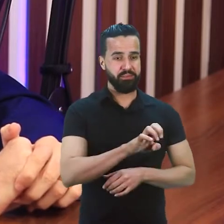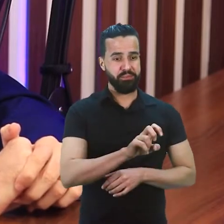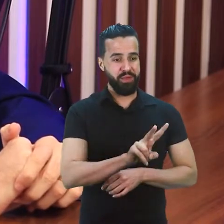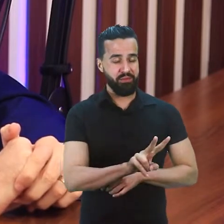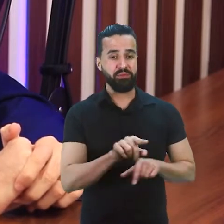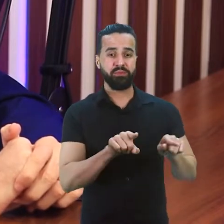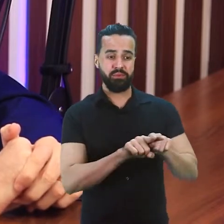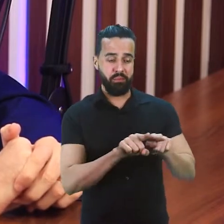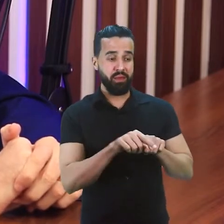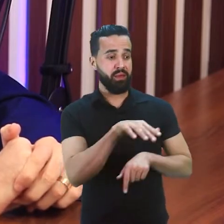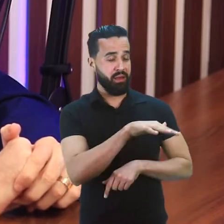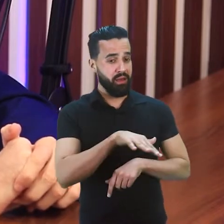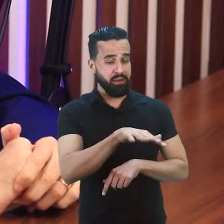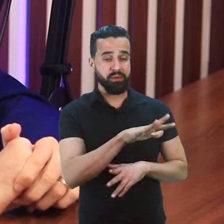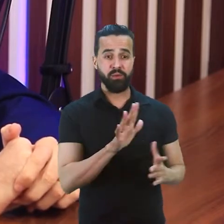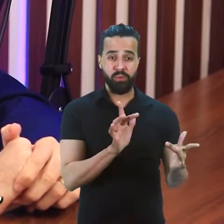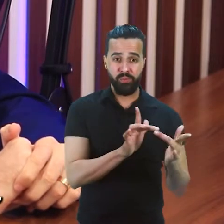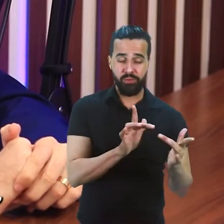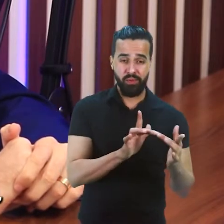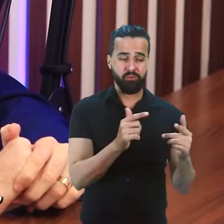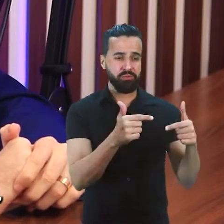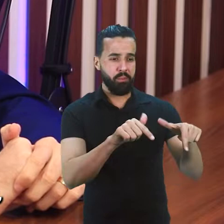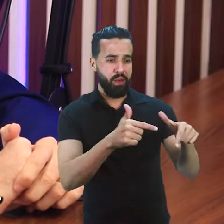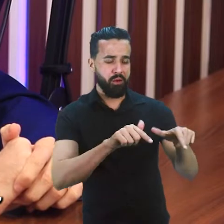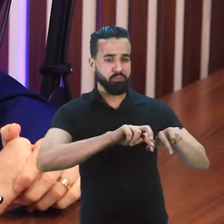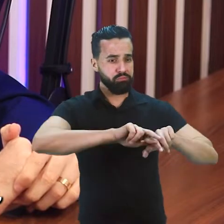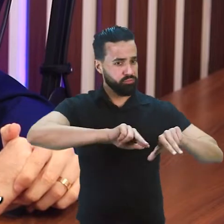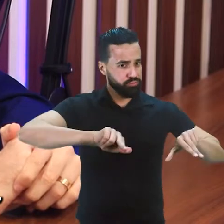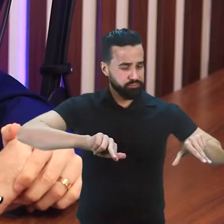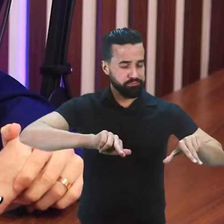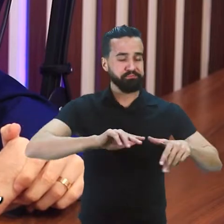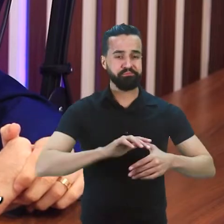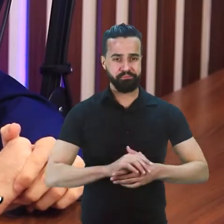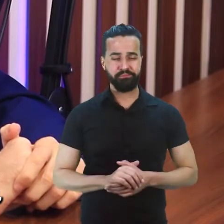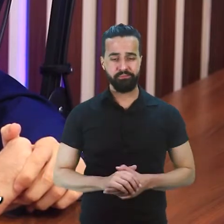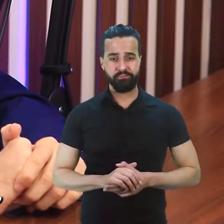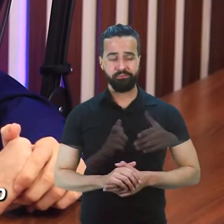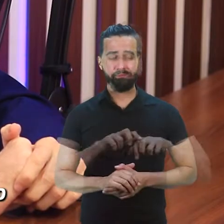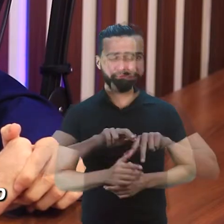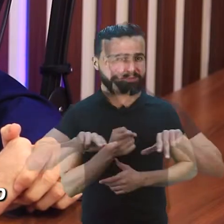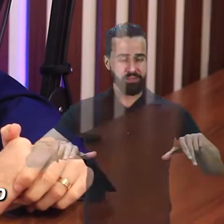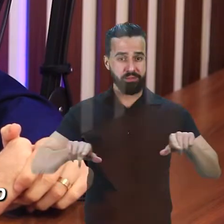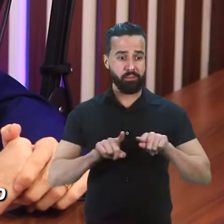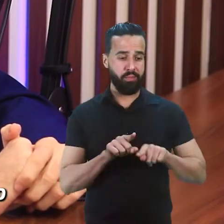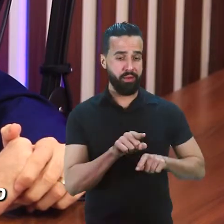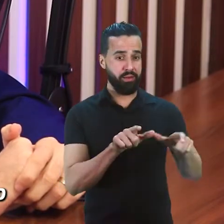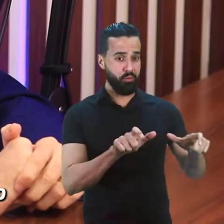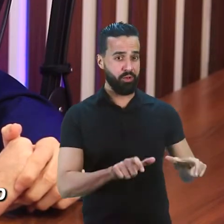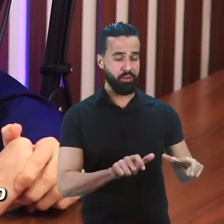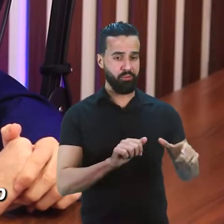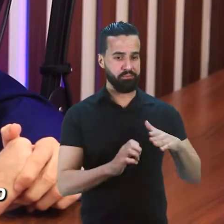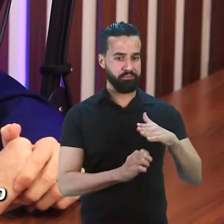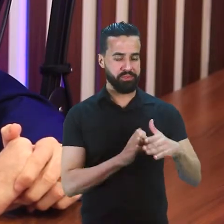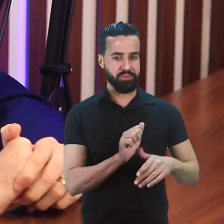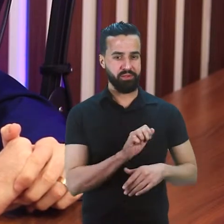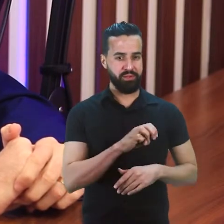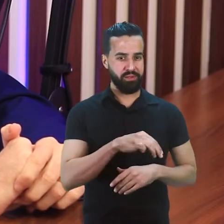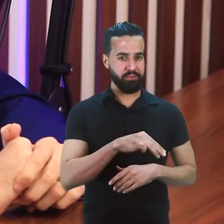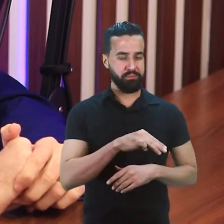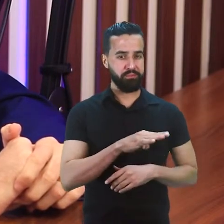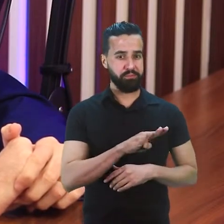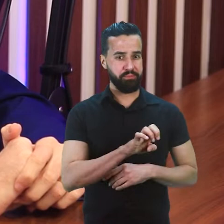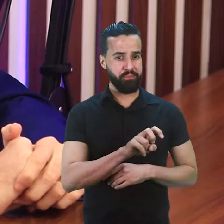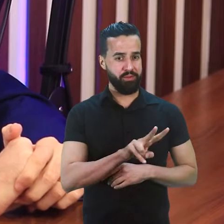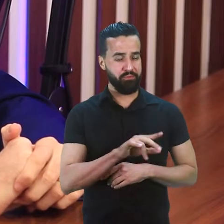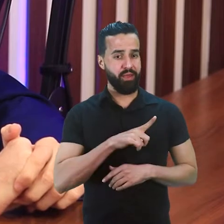serviço lá para a empresa. E aí, rapaz, através da Ambev também, eu tinha muito contato com o sindicato que representava